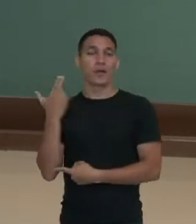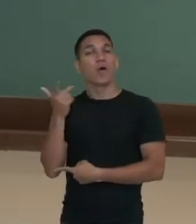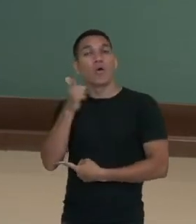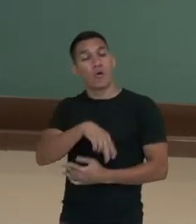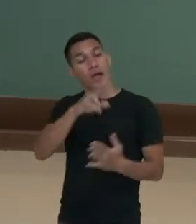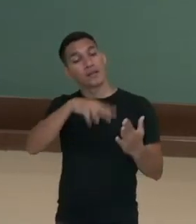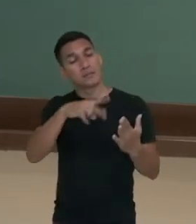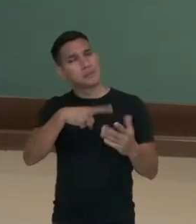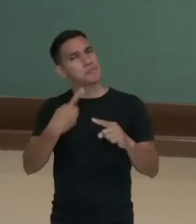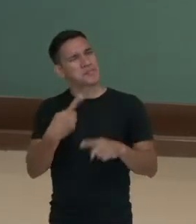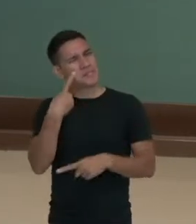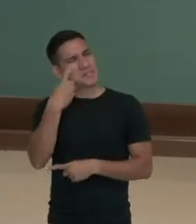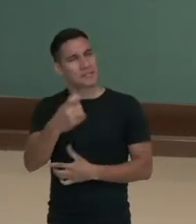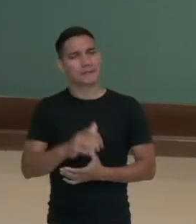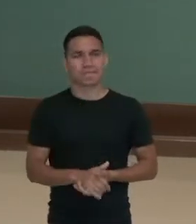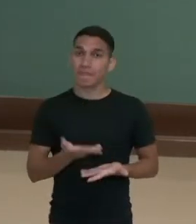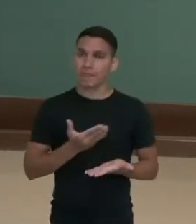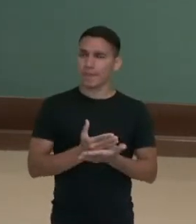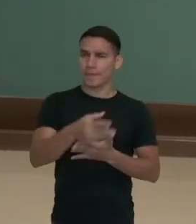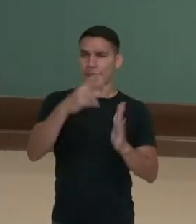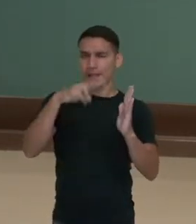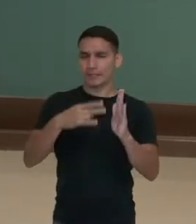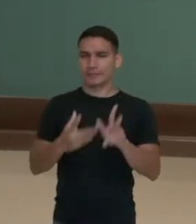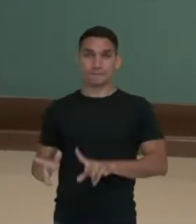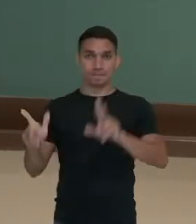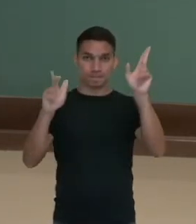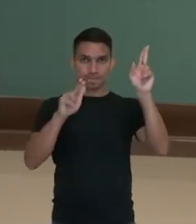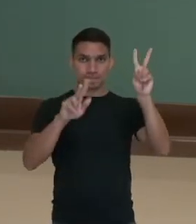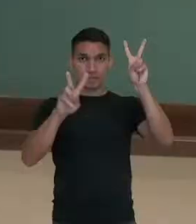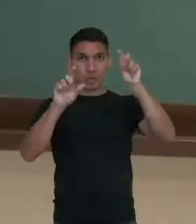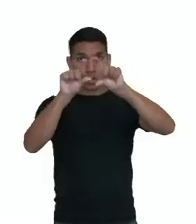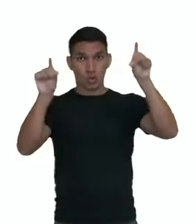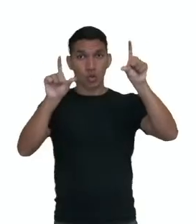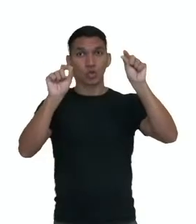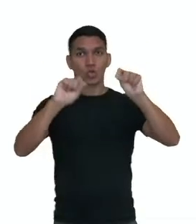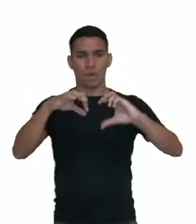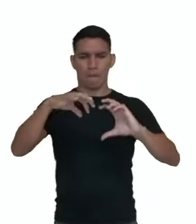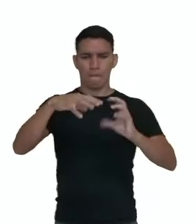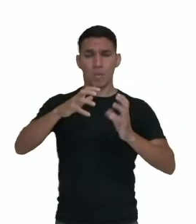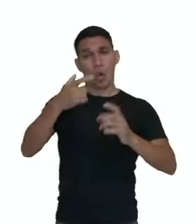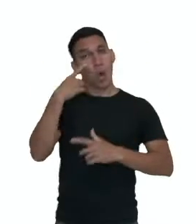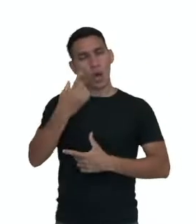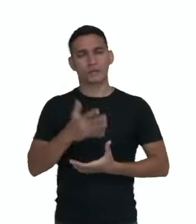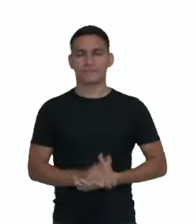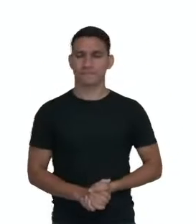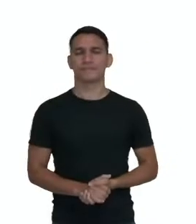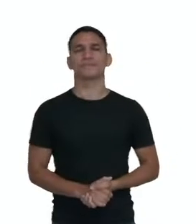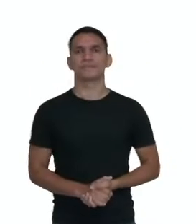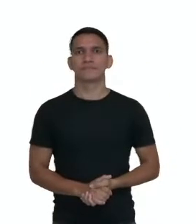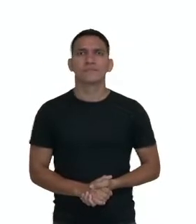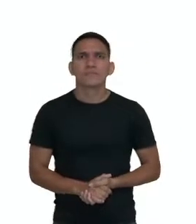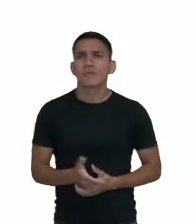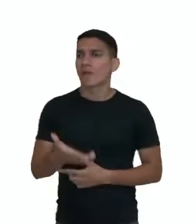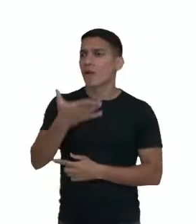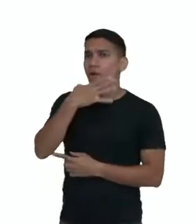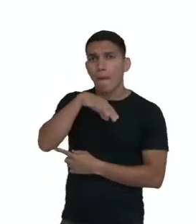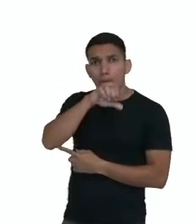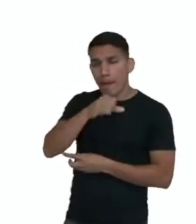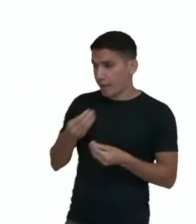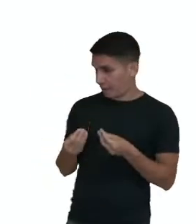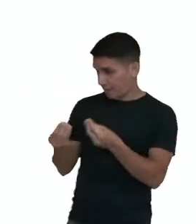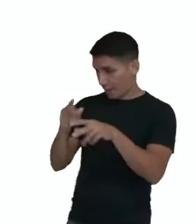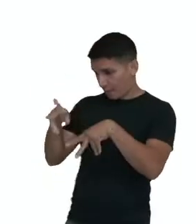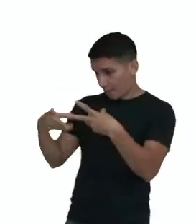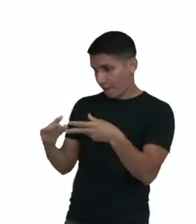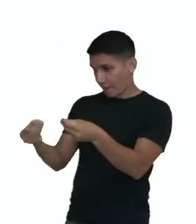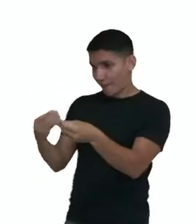que é bem interessante. Mas vamos ler uma delas. Chama-se A Bola. Acompanhe. O pai deu uma bola de presente